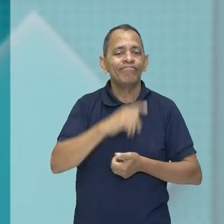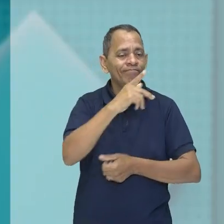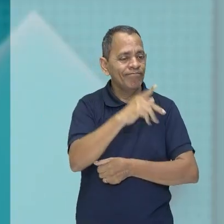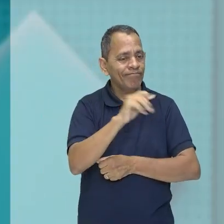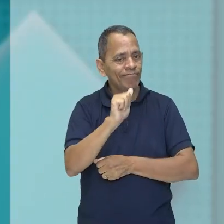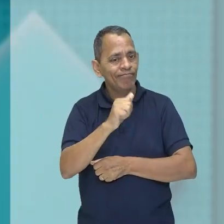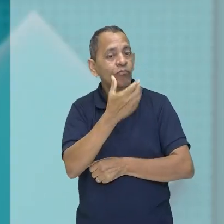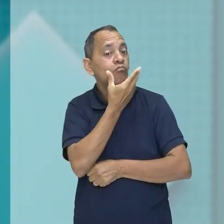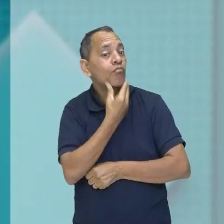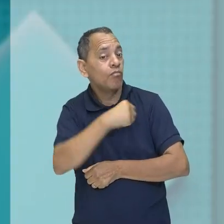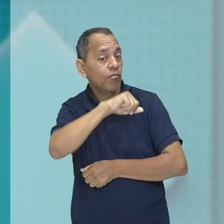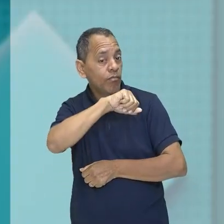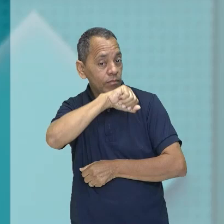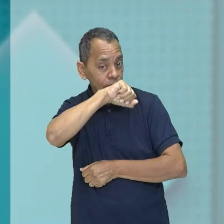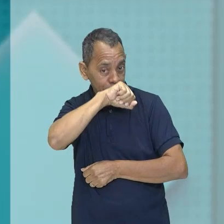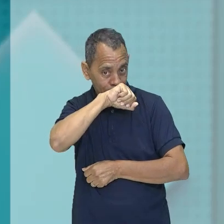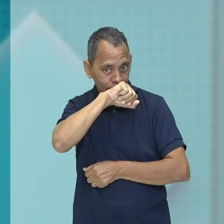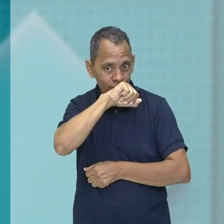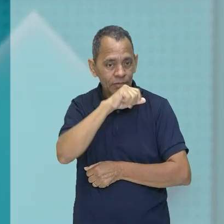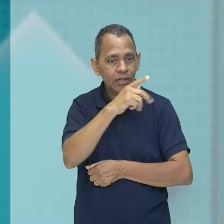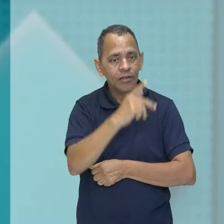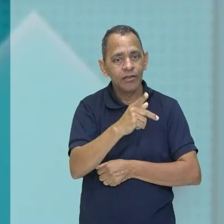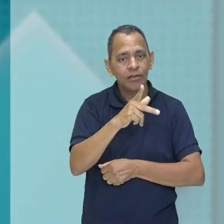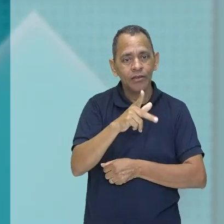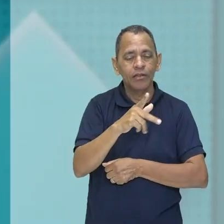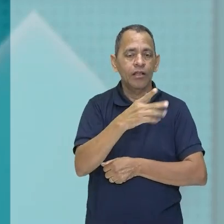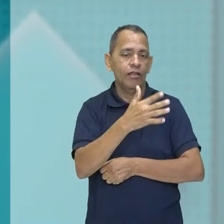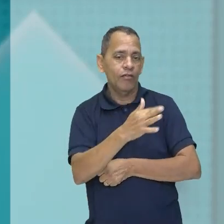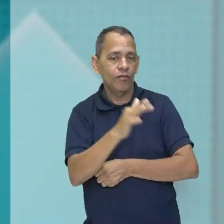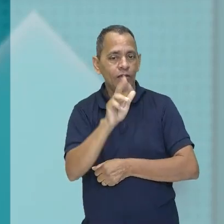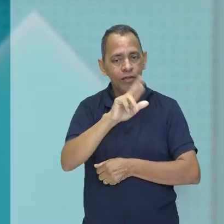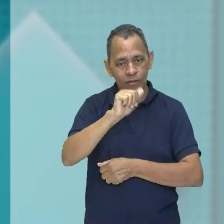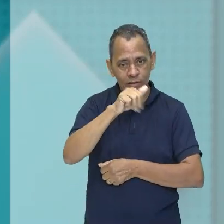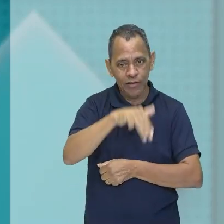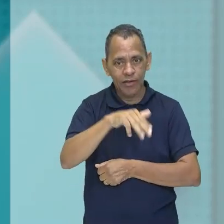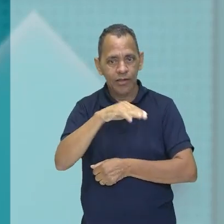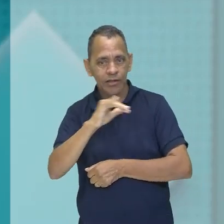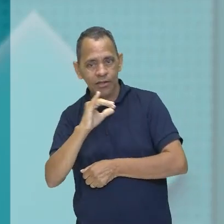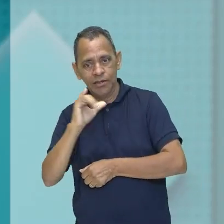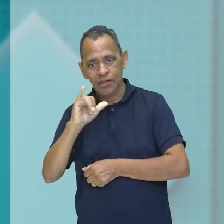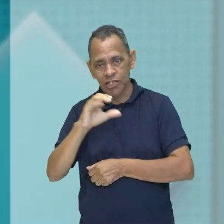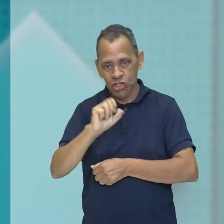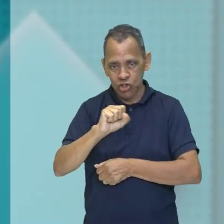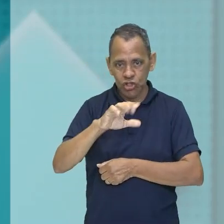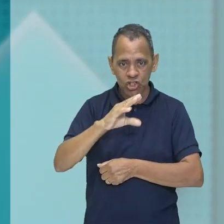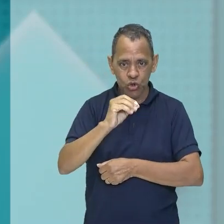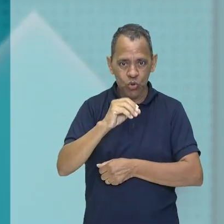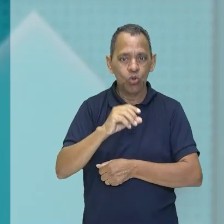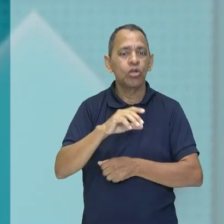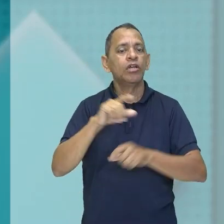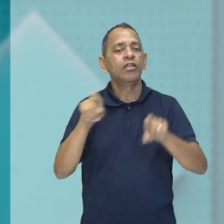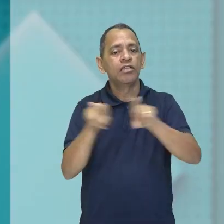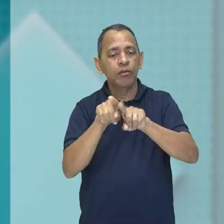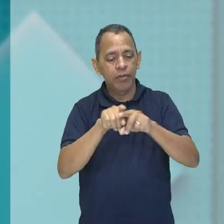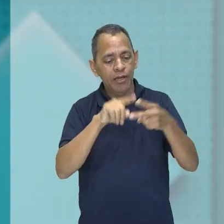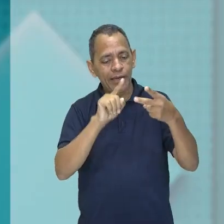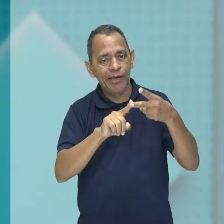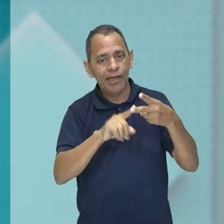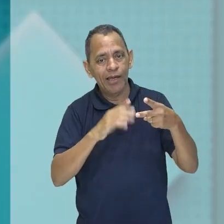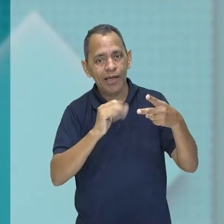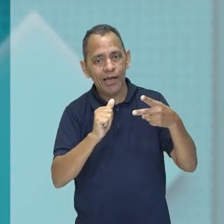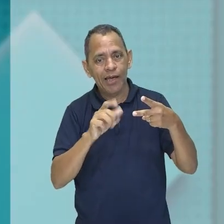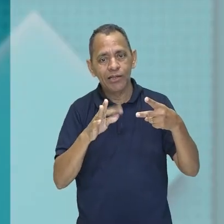um ritual. E vocês podem observar que também é uma disputa entre os dois bois, garantido